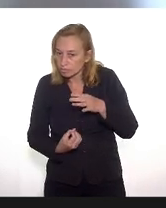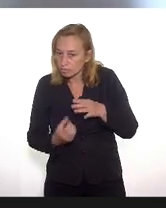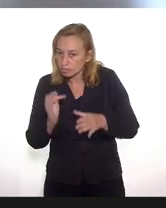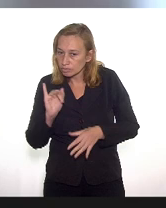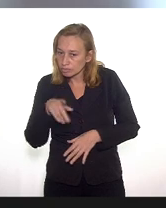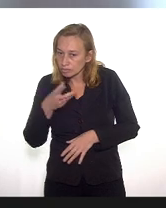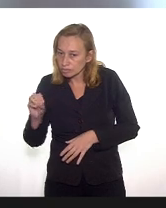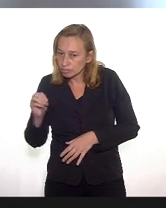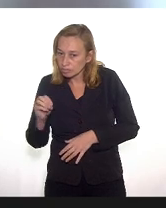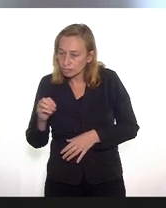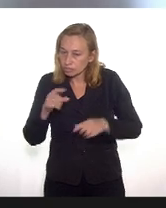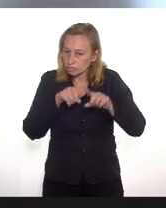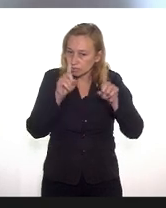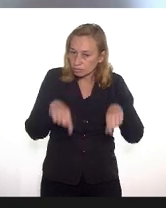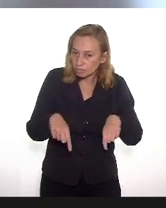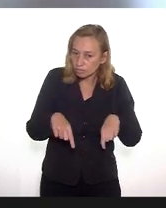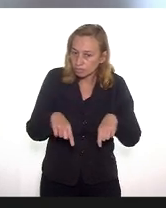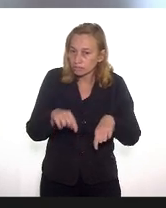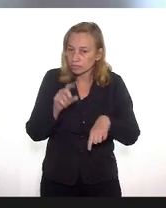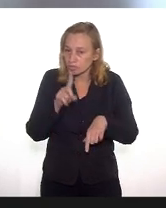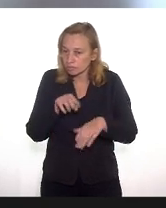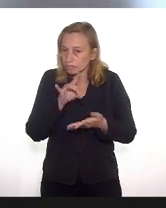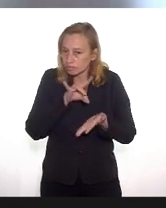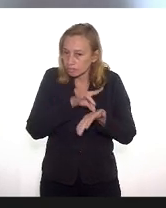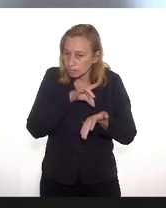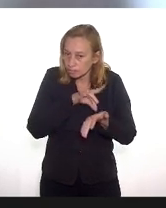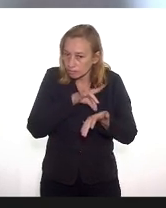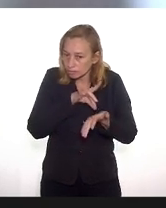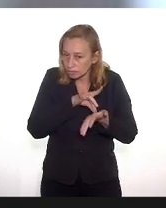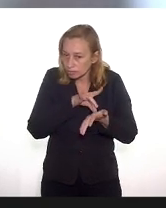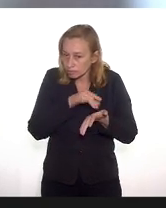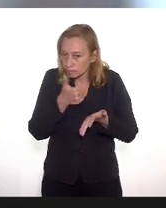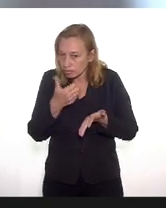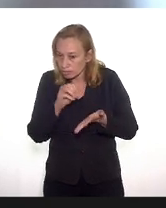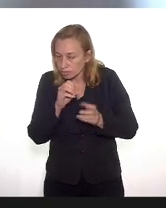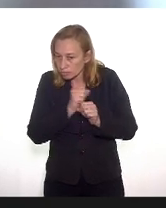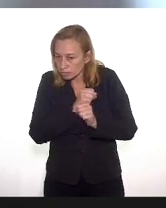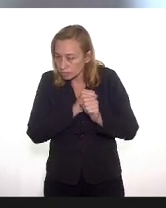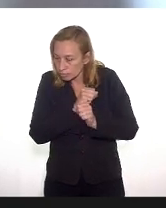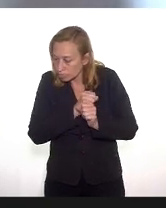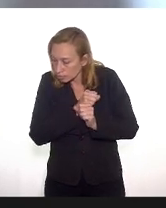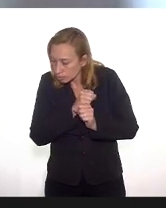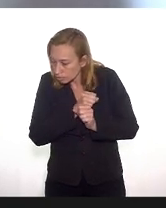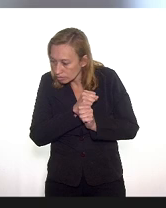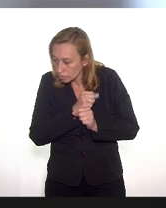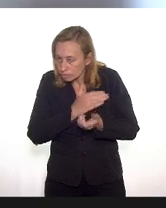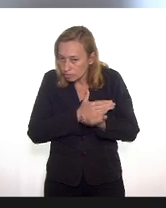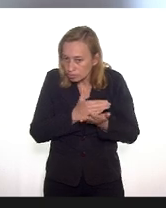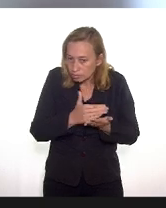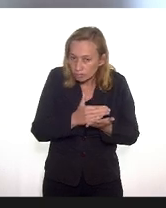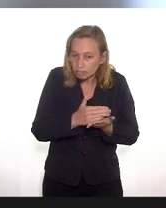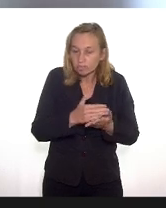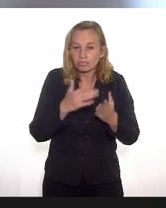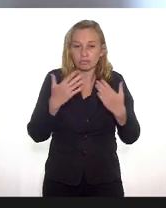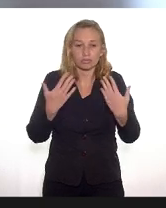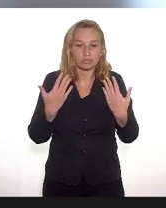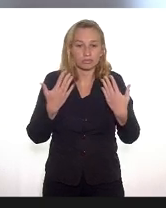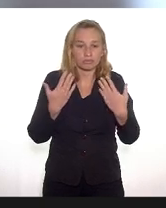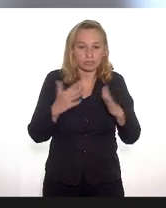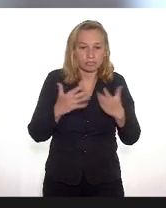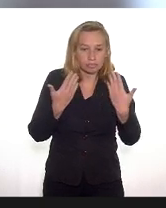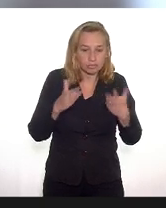os servidores que são realmente, nos últimos 10 anos eu venho vendo isso, né, fantásticos